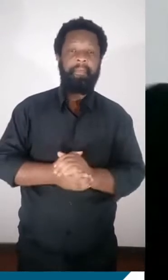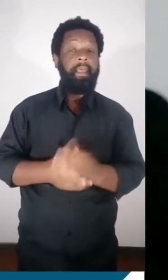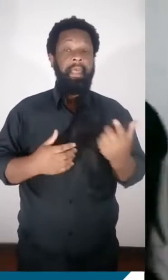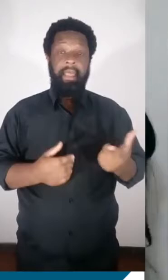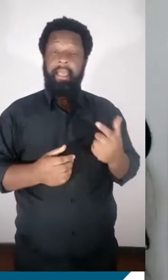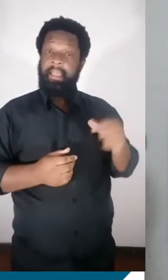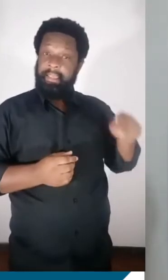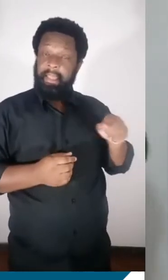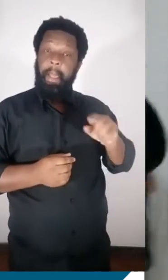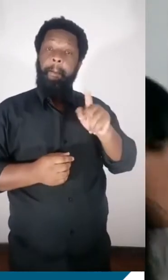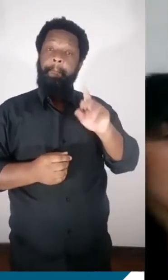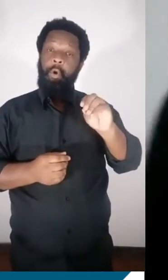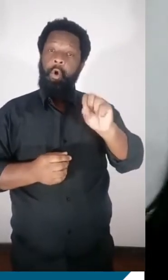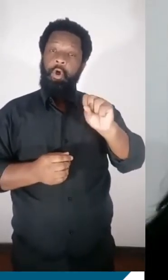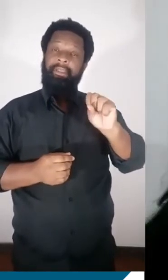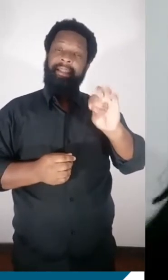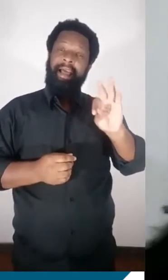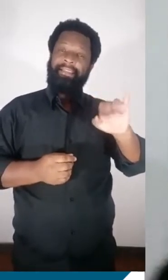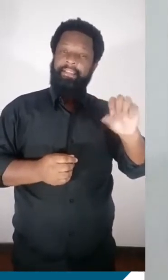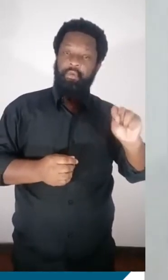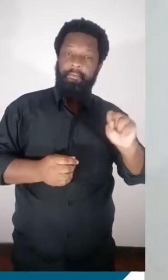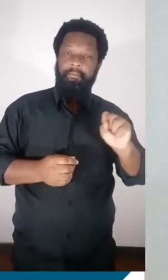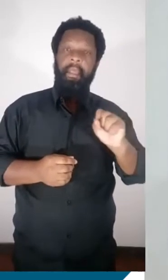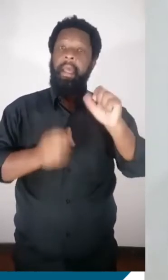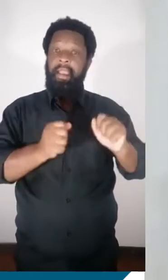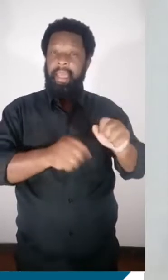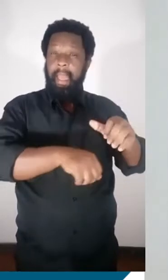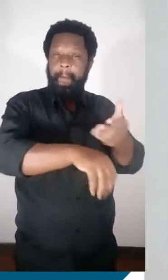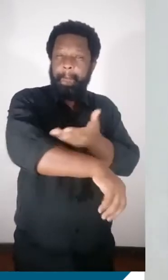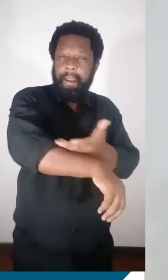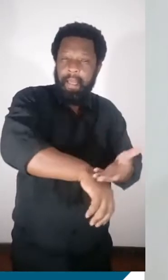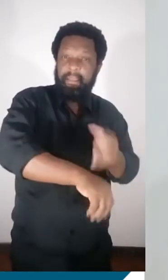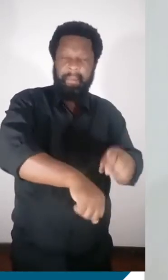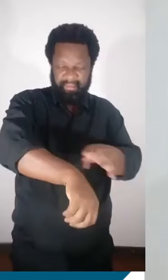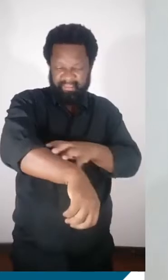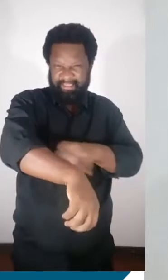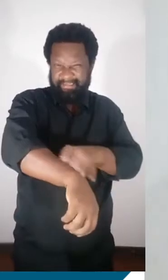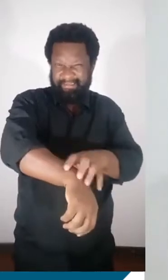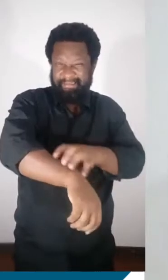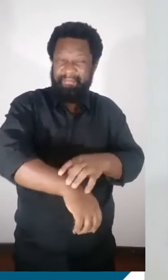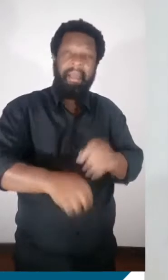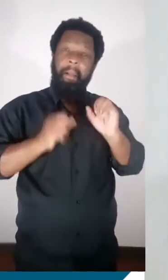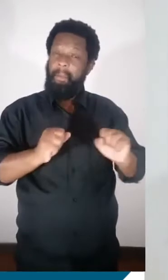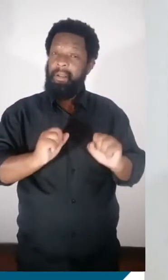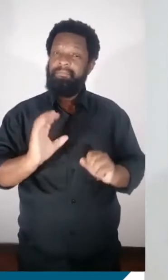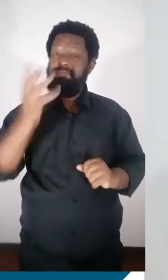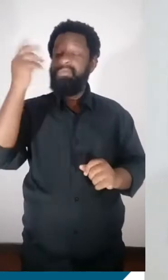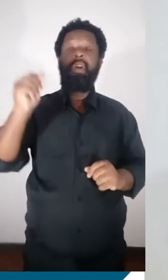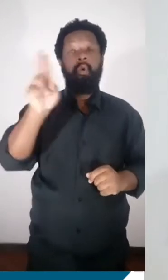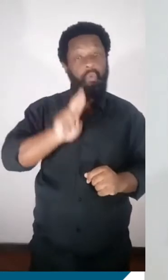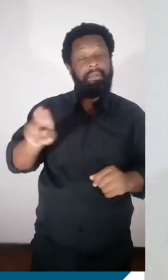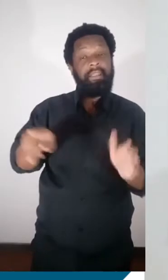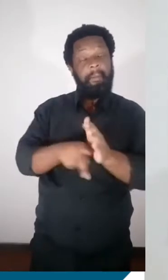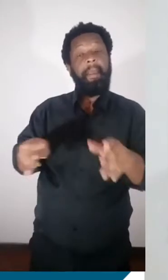Bom, o hidróxido de potássio ele já é um sólido branco, tóxico, também é irritante para a pele. E o que acontece? Ele é